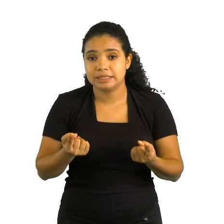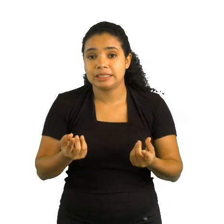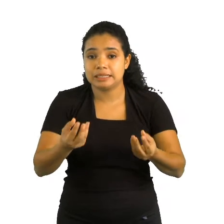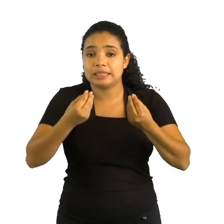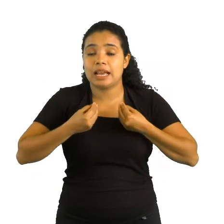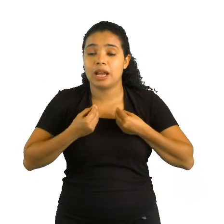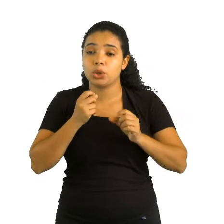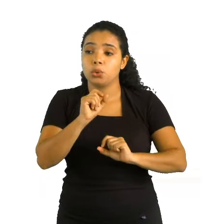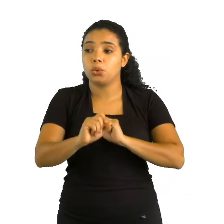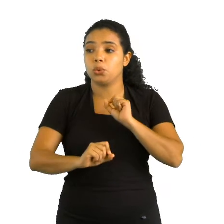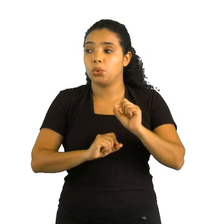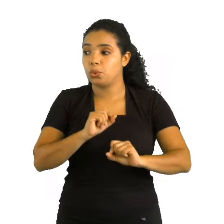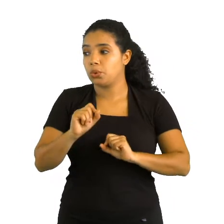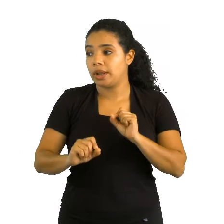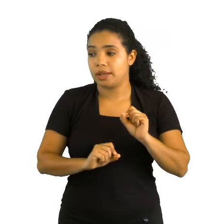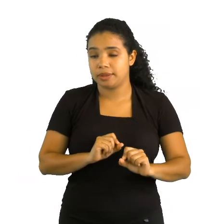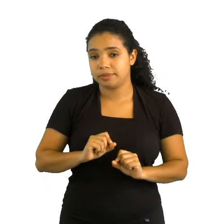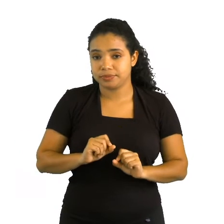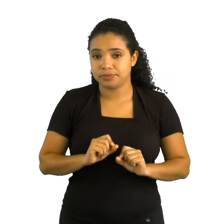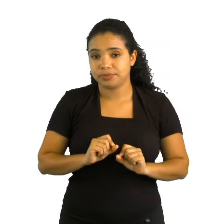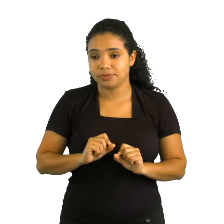quê?